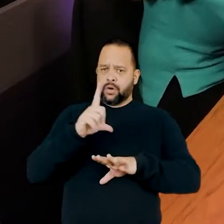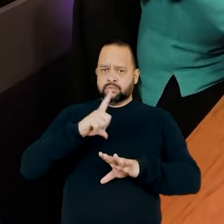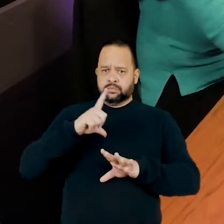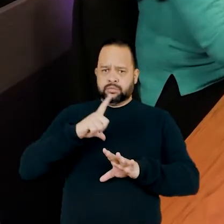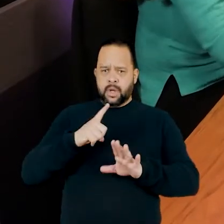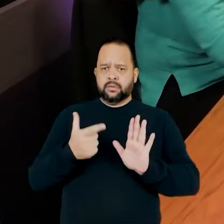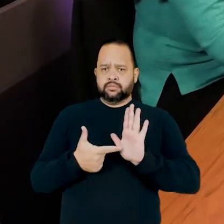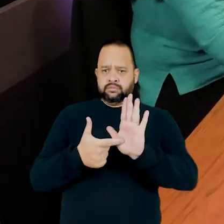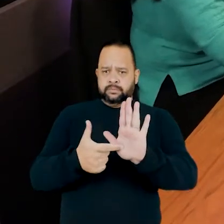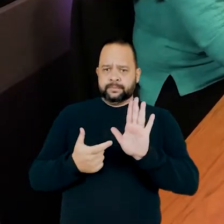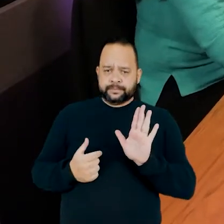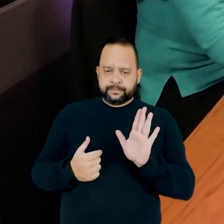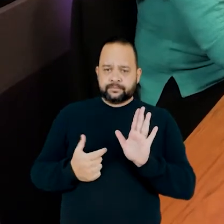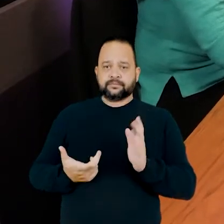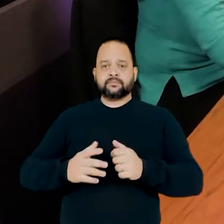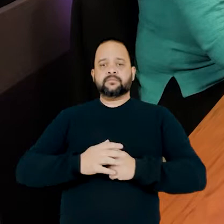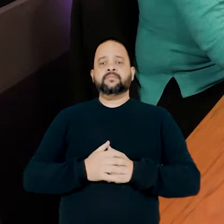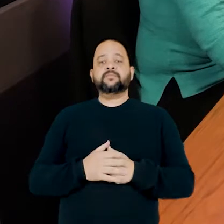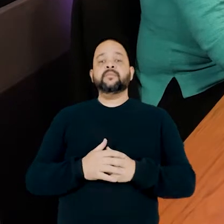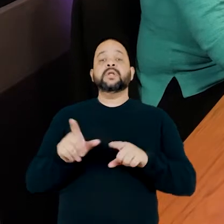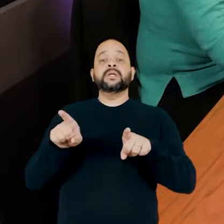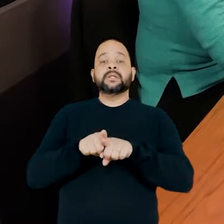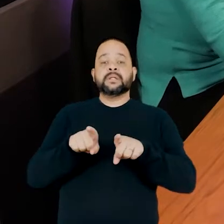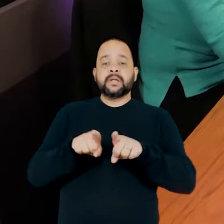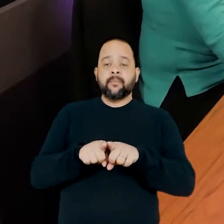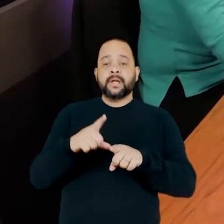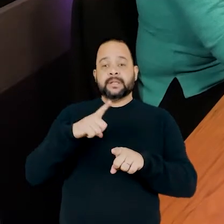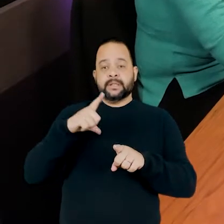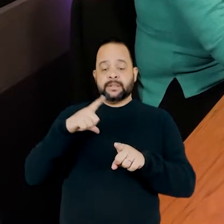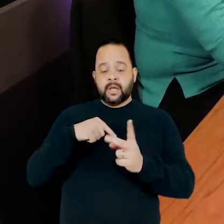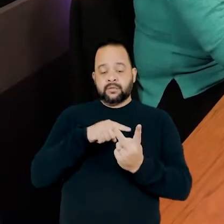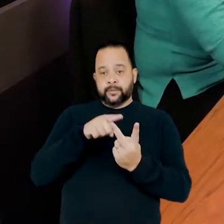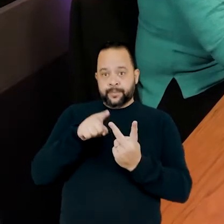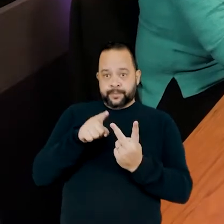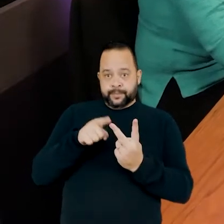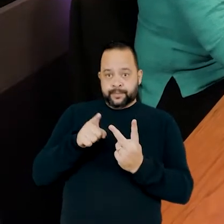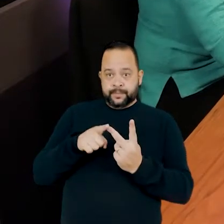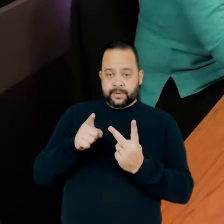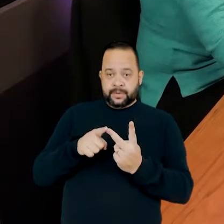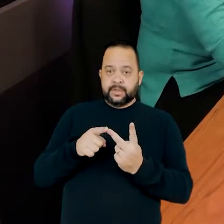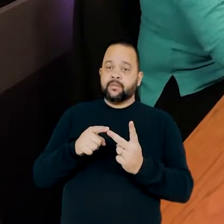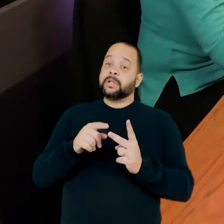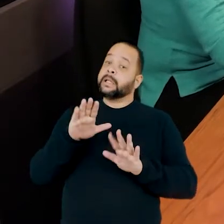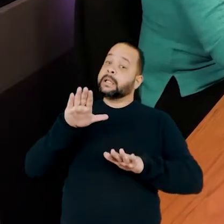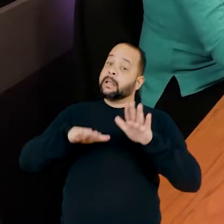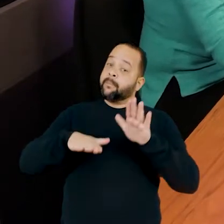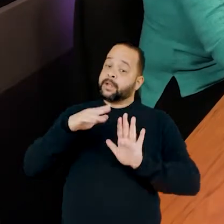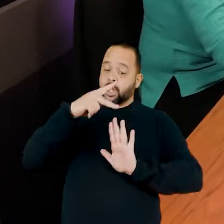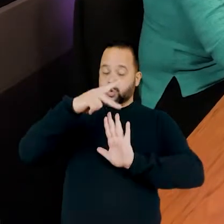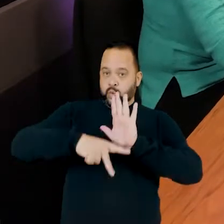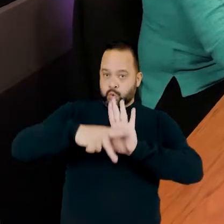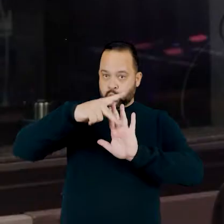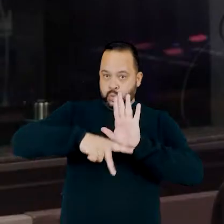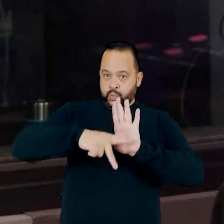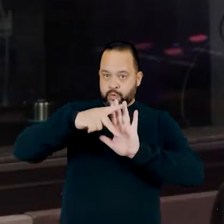dos casos já está pronto, né? E aí, tem o outro caminho, dependendo do projeto, né?